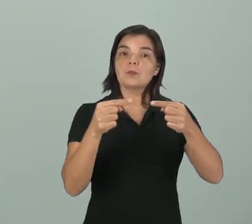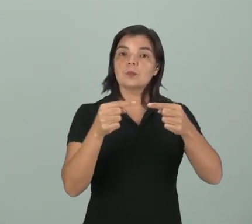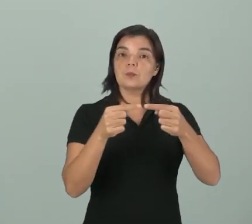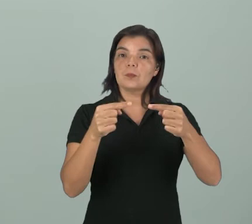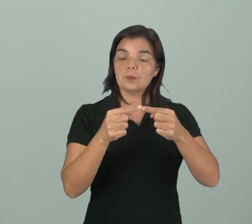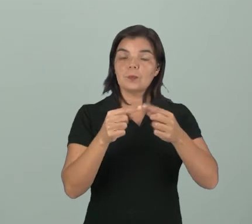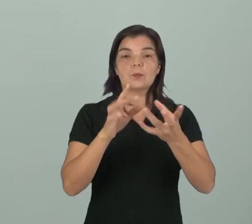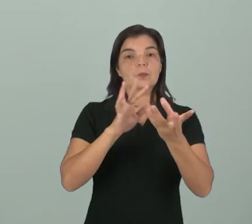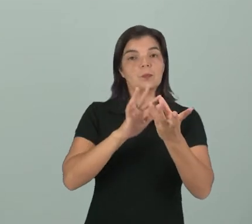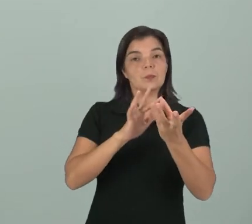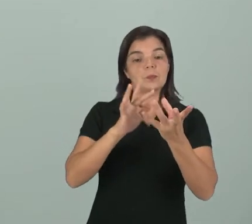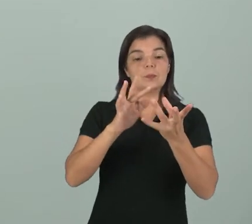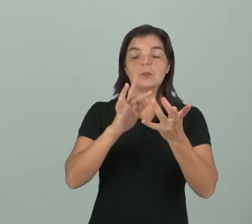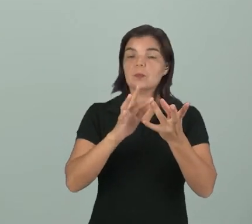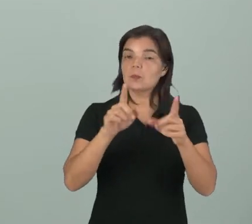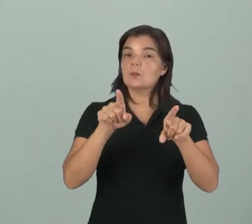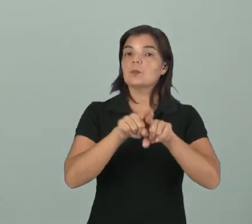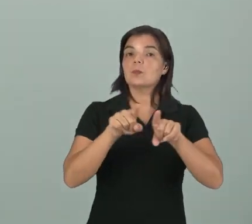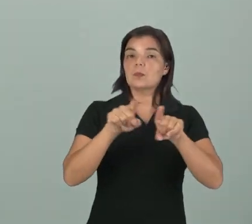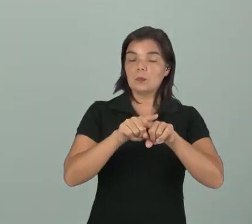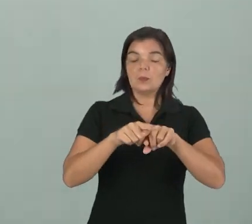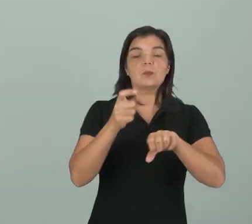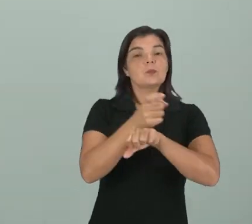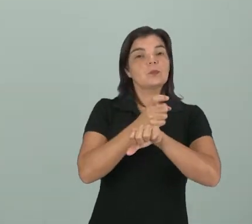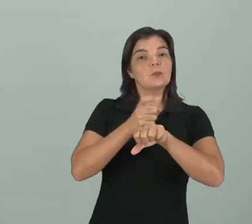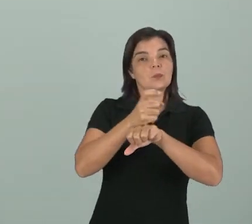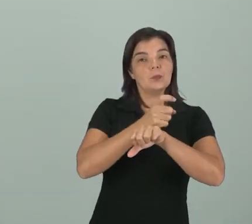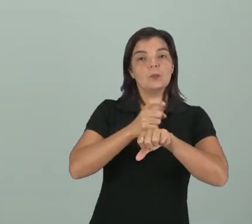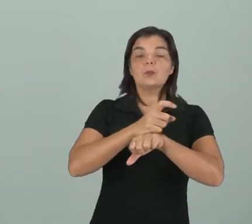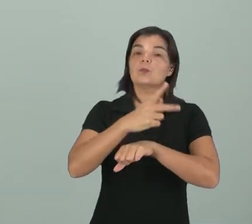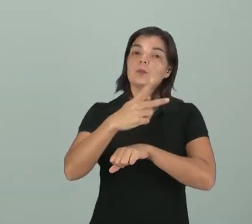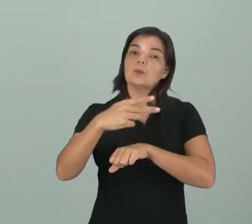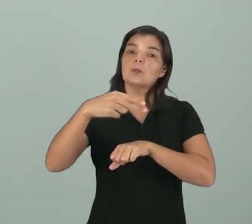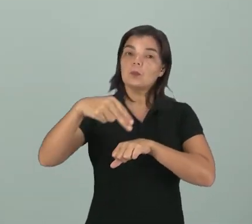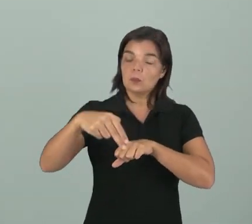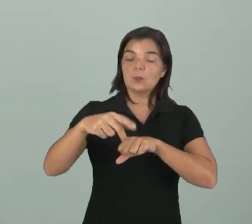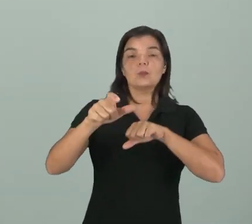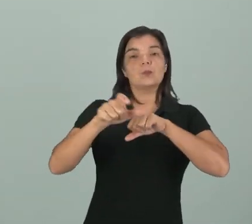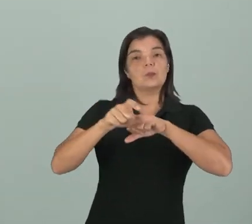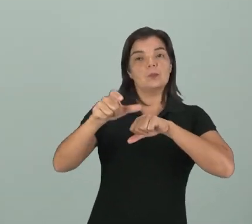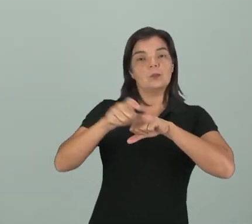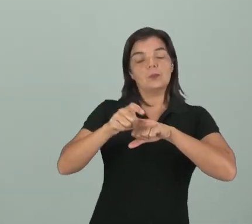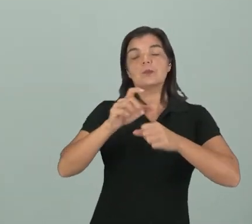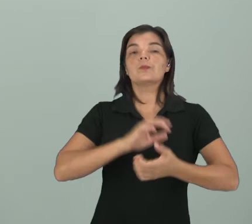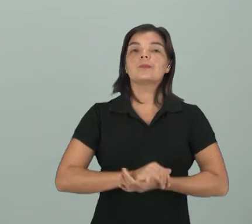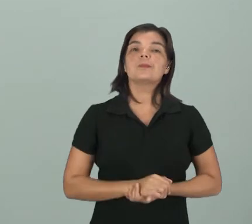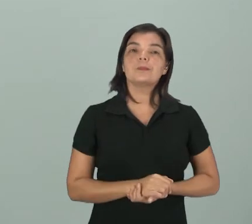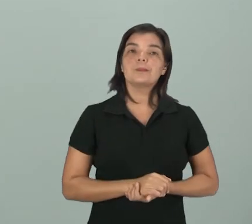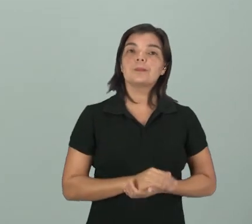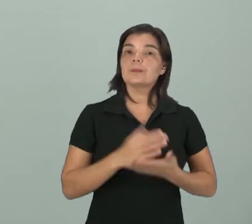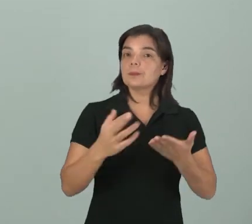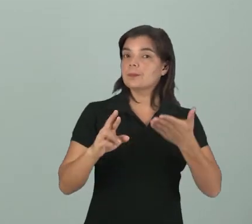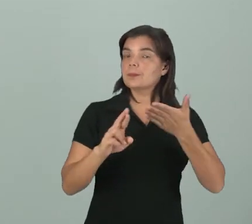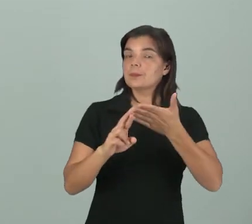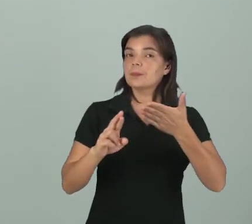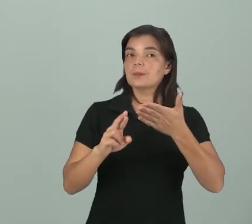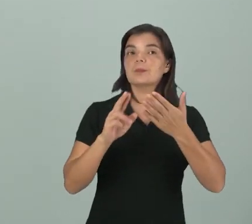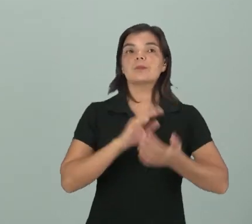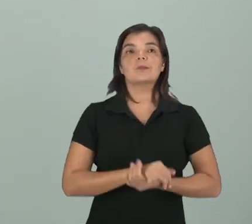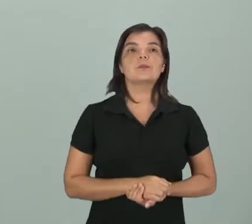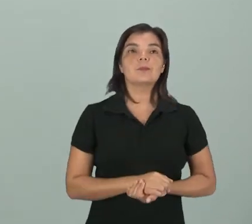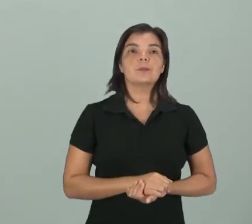concordo, artigo, adjetivo, numeral, pronome com o substantivo ao qual se